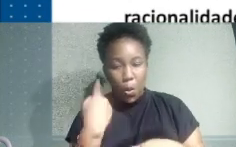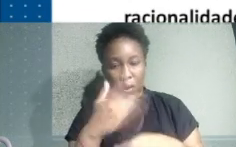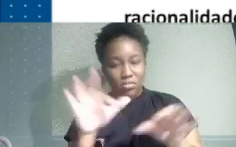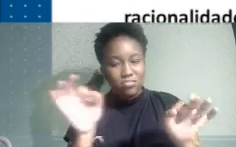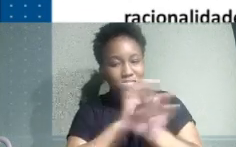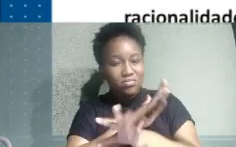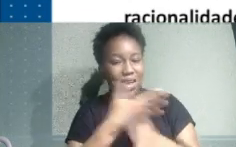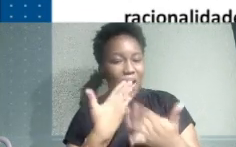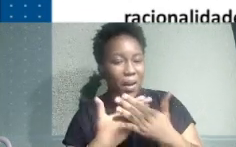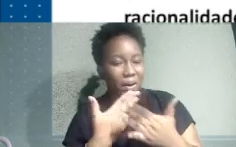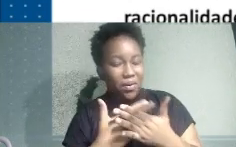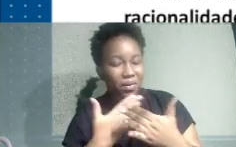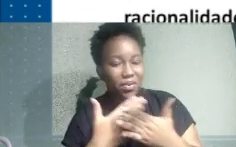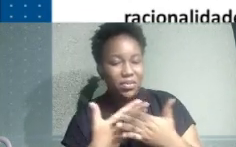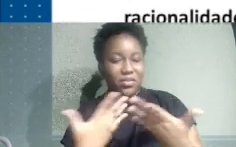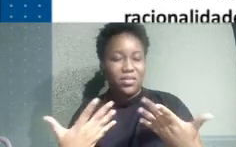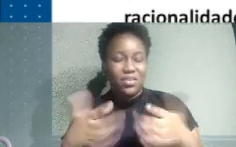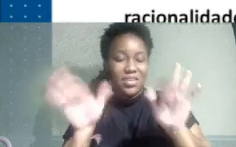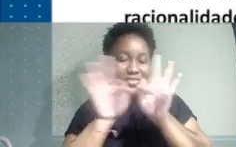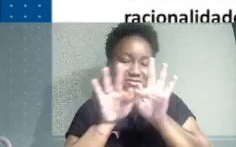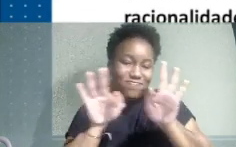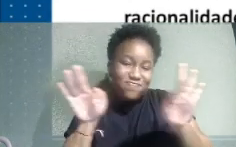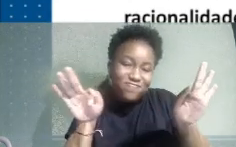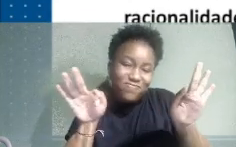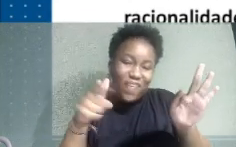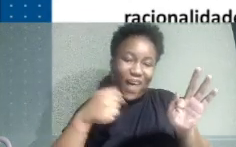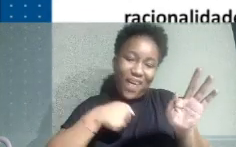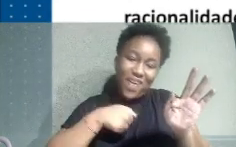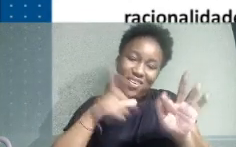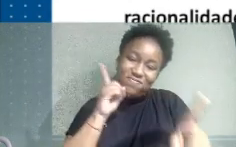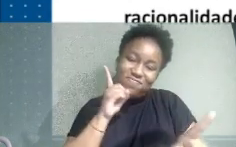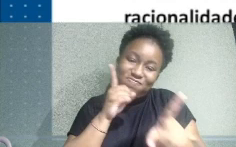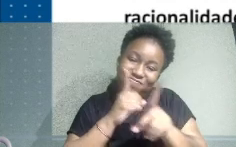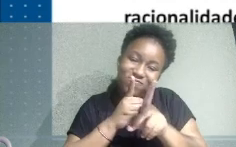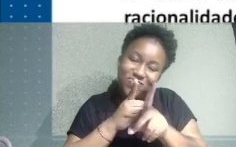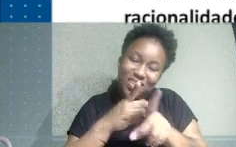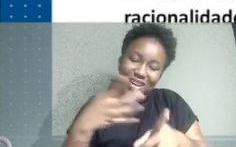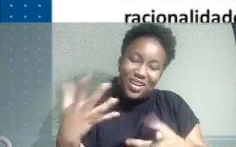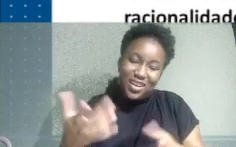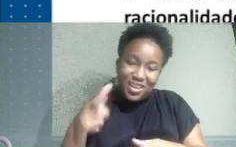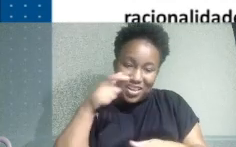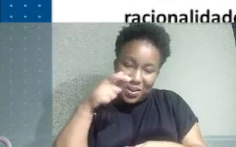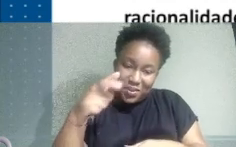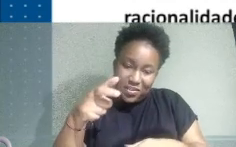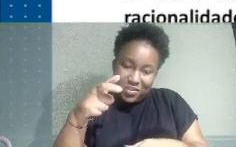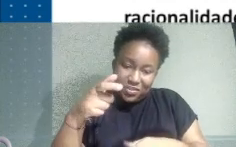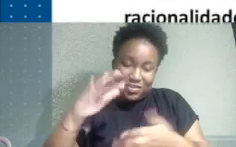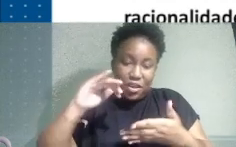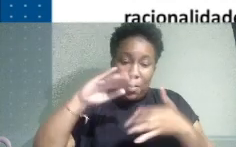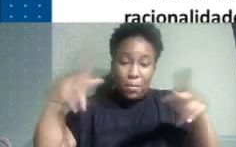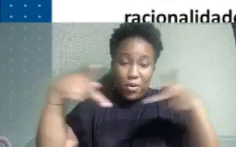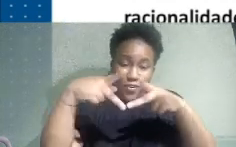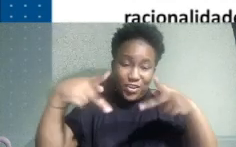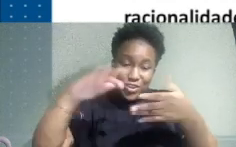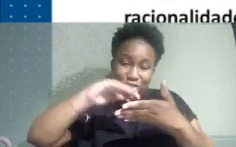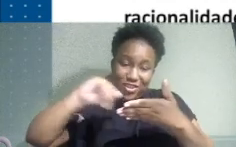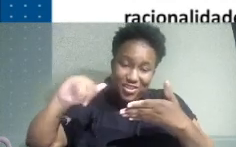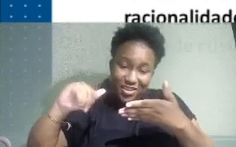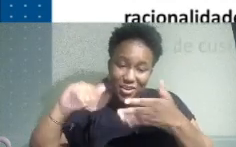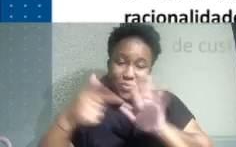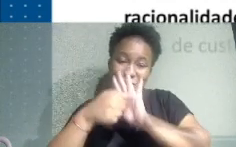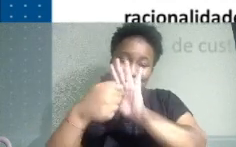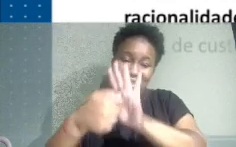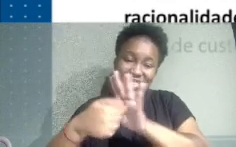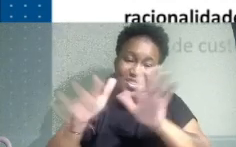de hoje, então, vou deixar para vocês uma frase que eu encontrei muito interessante. Vou pedir para o pessoal da produção tirar da imagem para eu passar para vocês essa